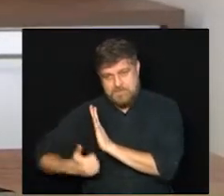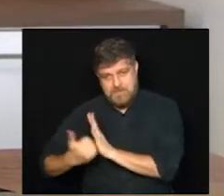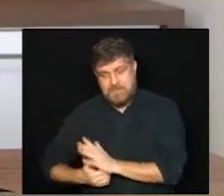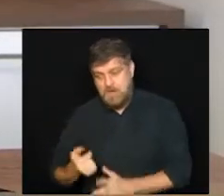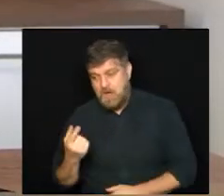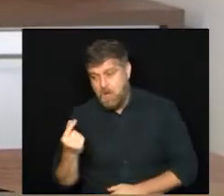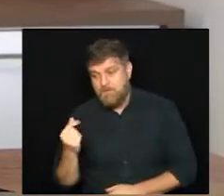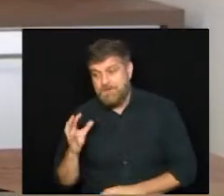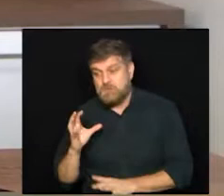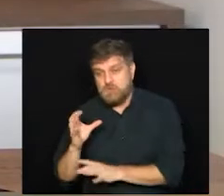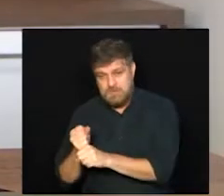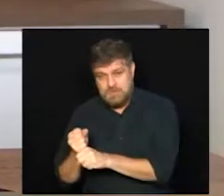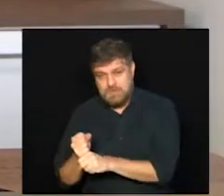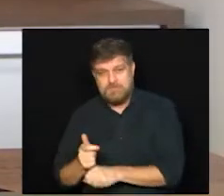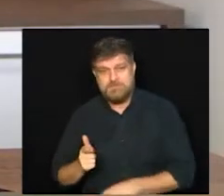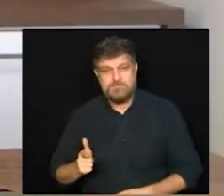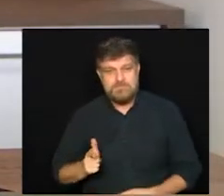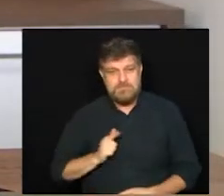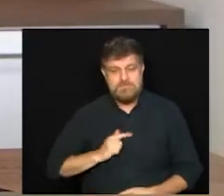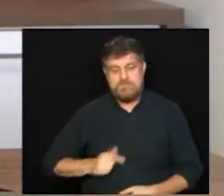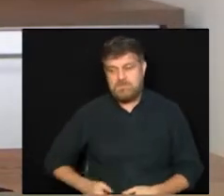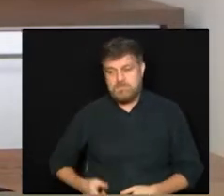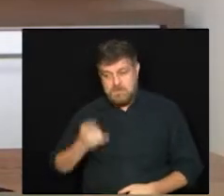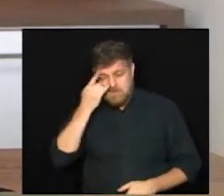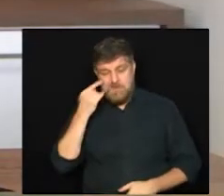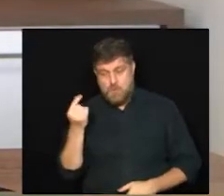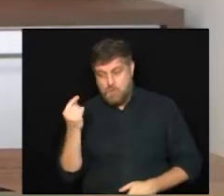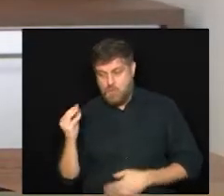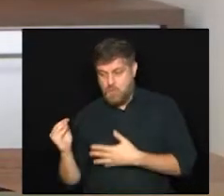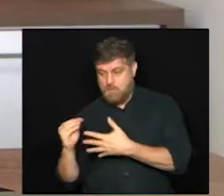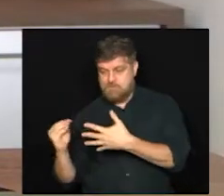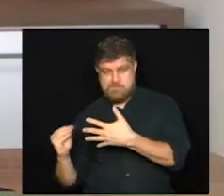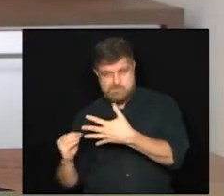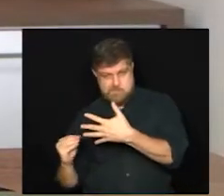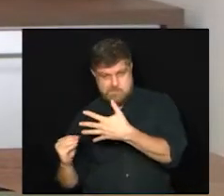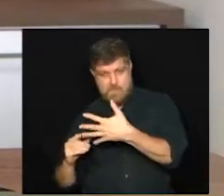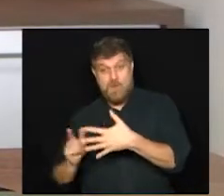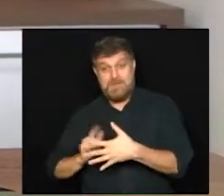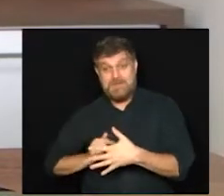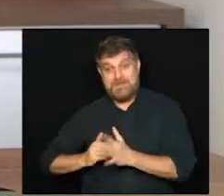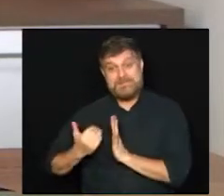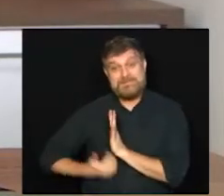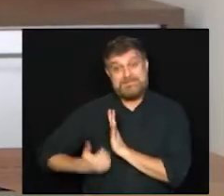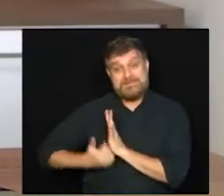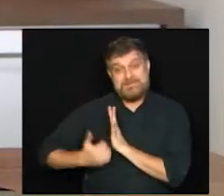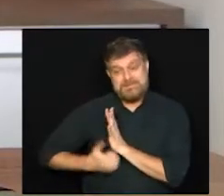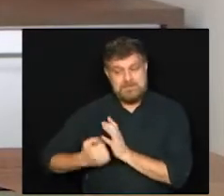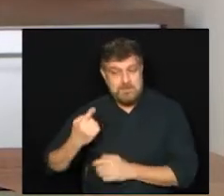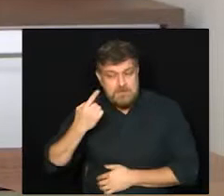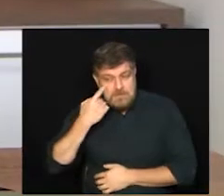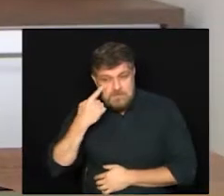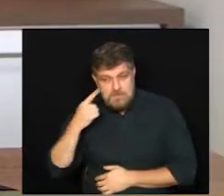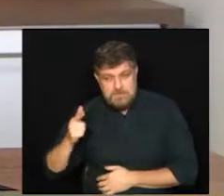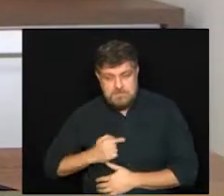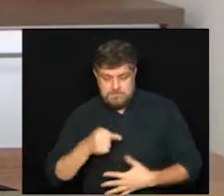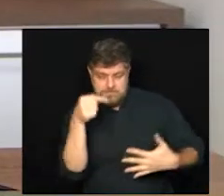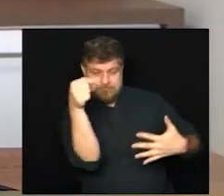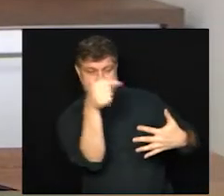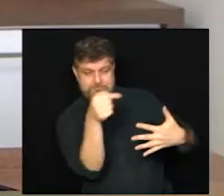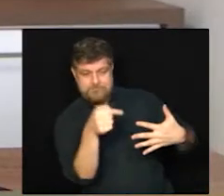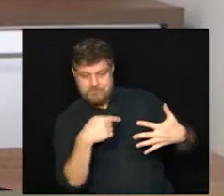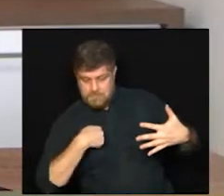que resta, né? Então, você deduz o seu lucro, deduz as despesas e aí você verifica se você cai ou não dentro